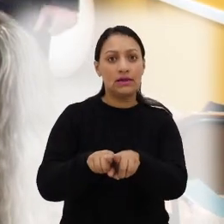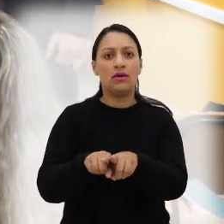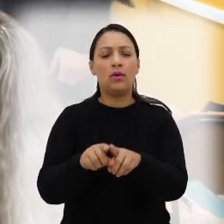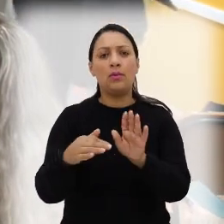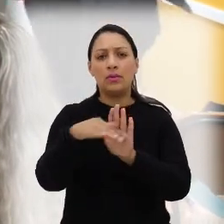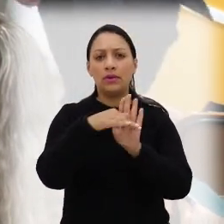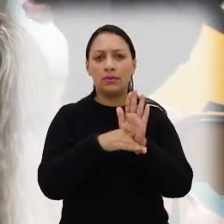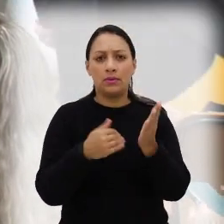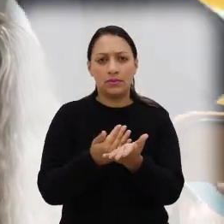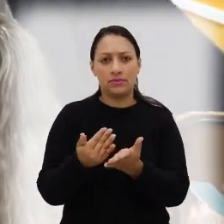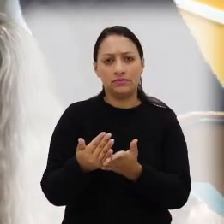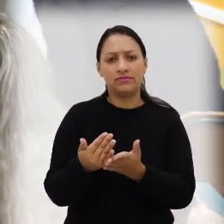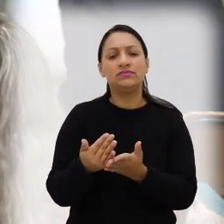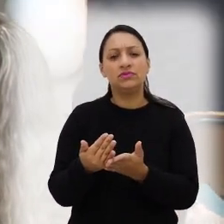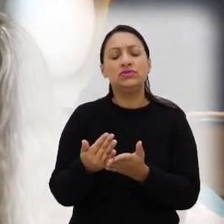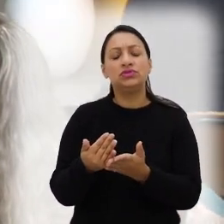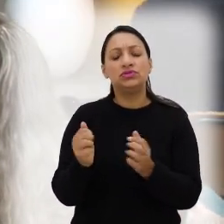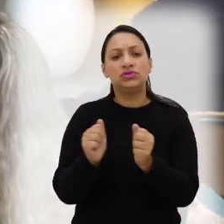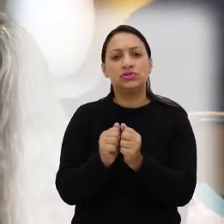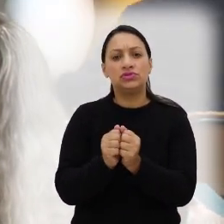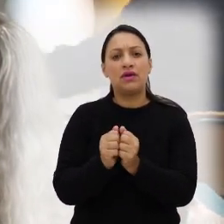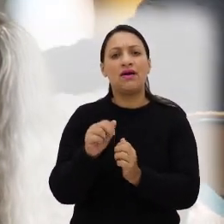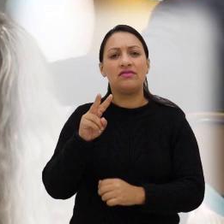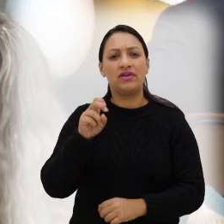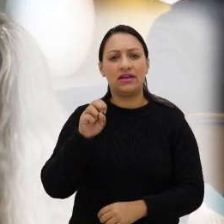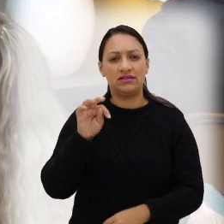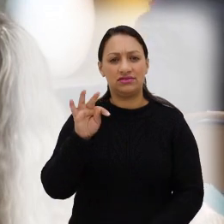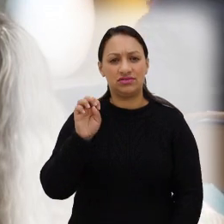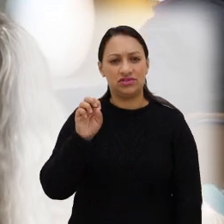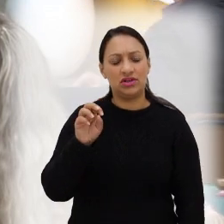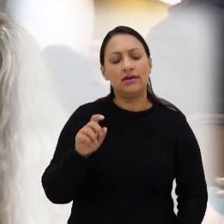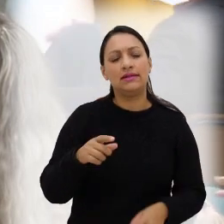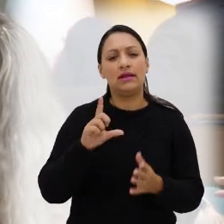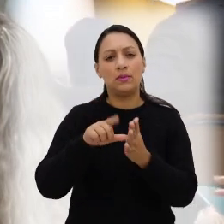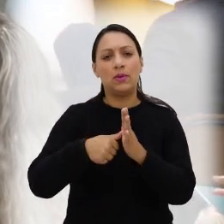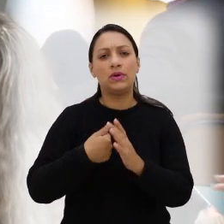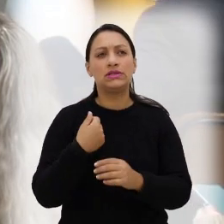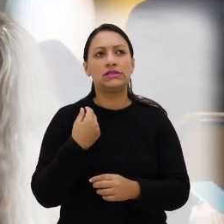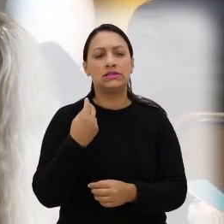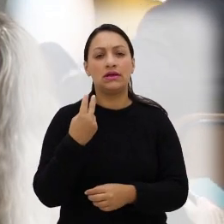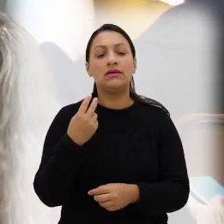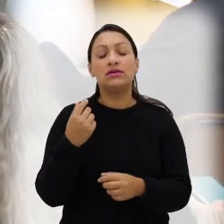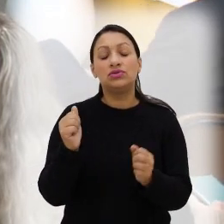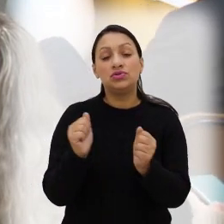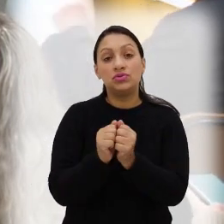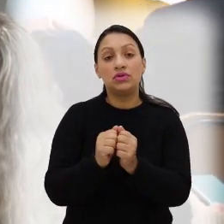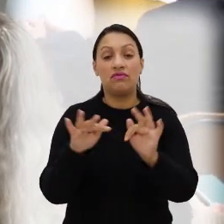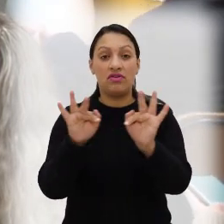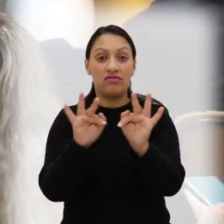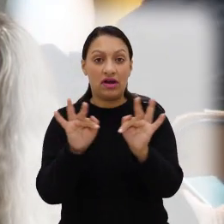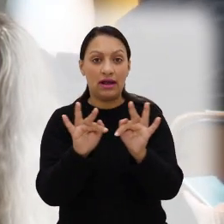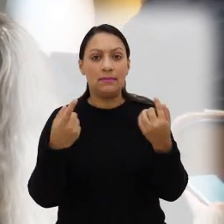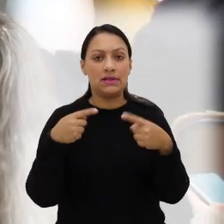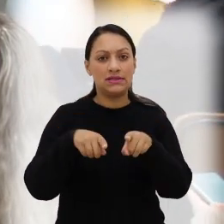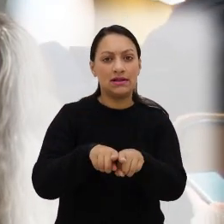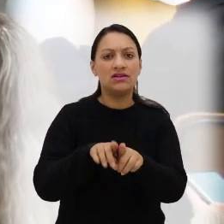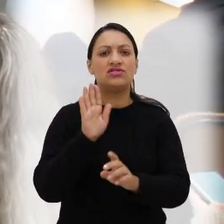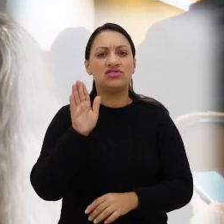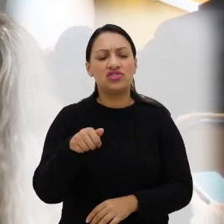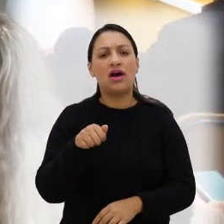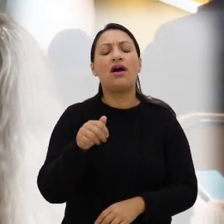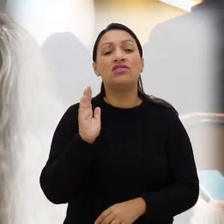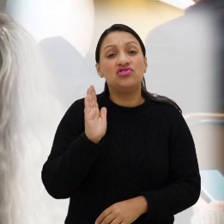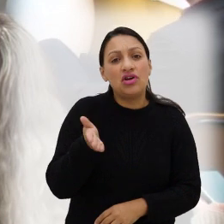BRDE começou com a Venture em 2020. Em 2021 foi o primeiro ano que a Fevale teve parceria com o BRDE. A gente já atraiu mais